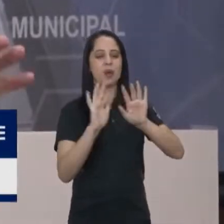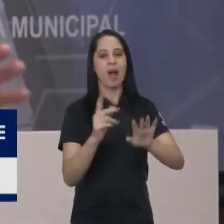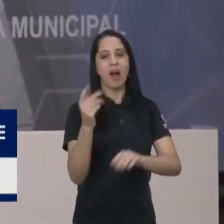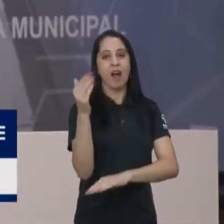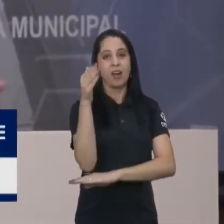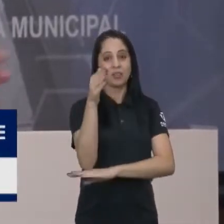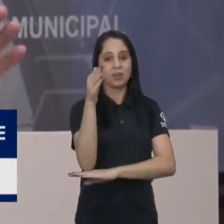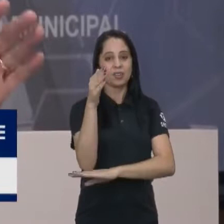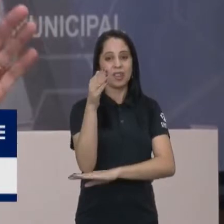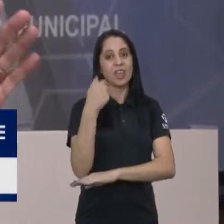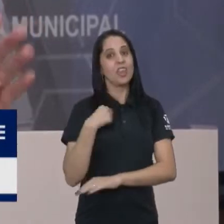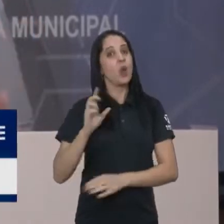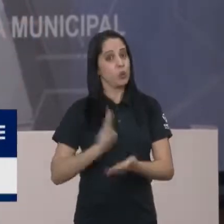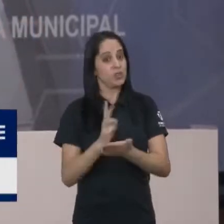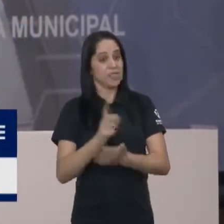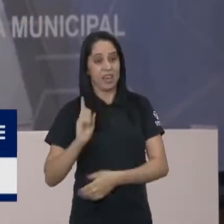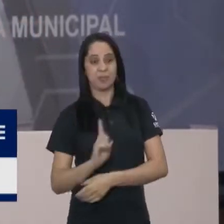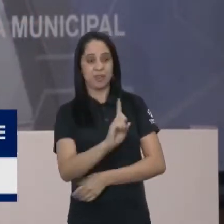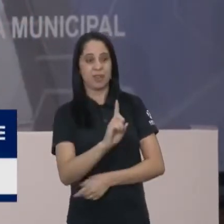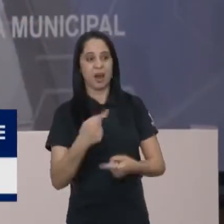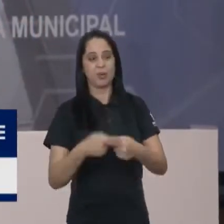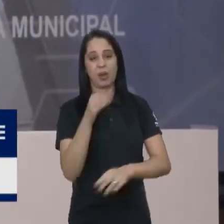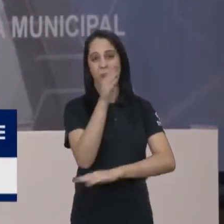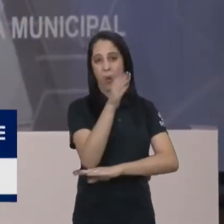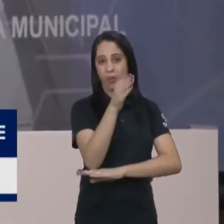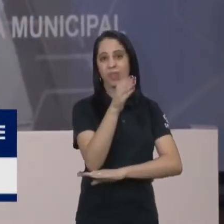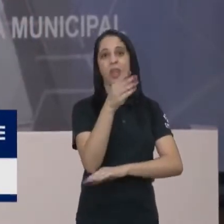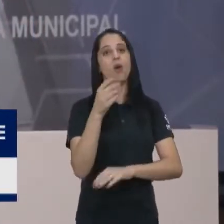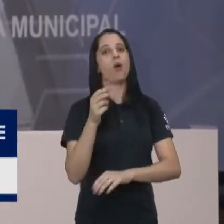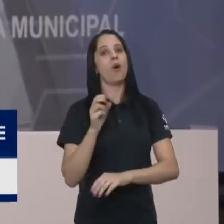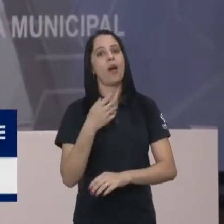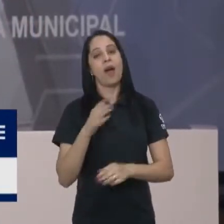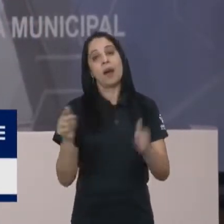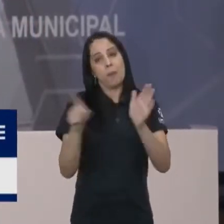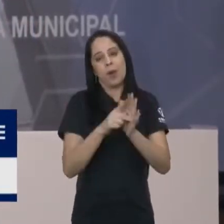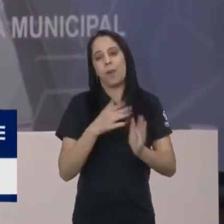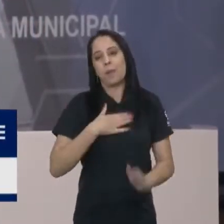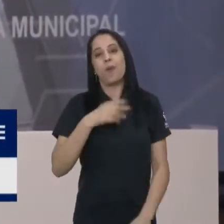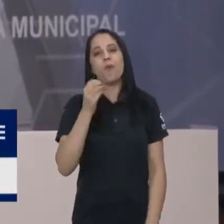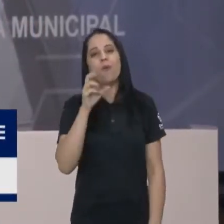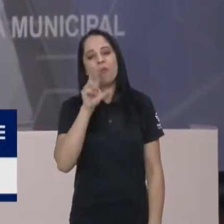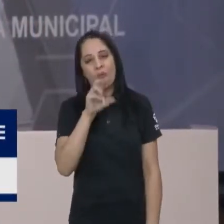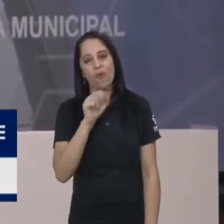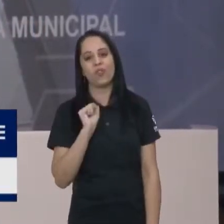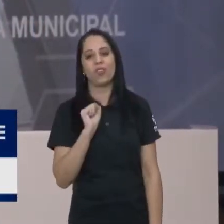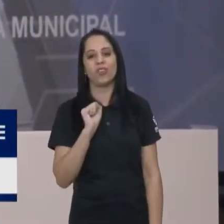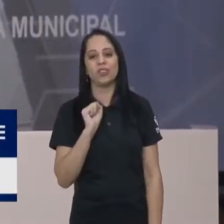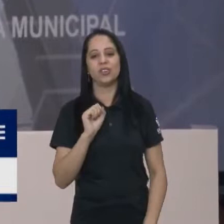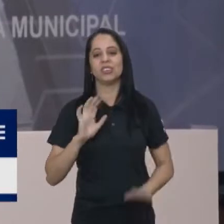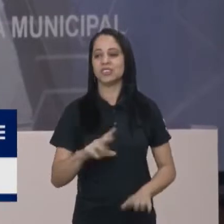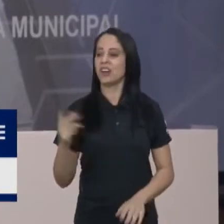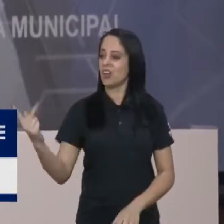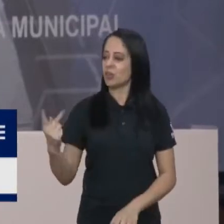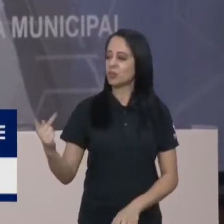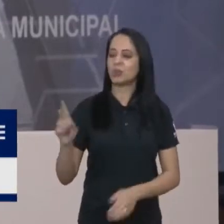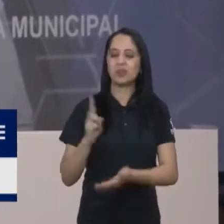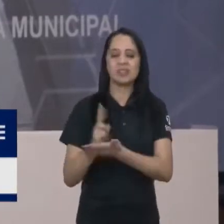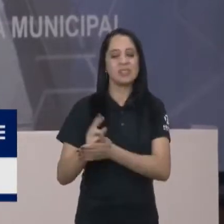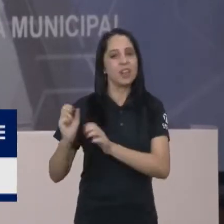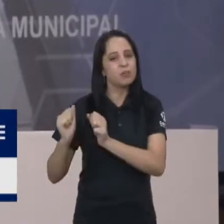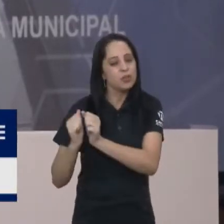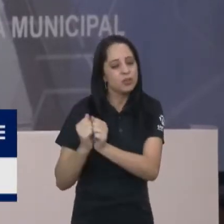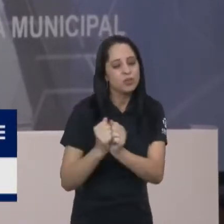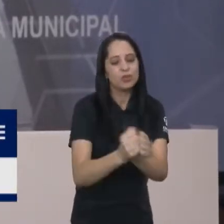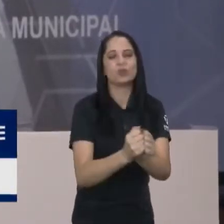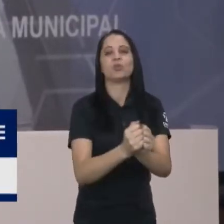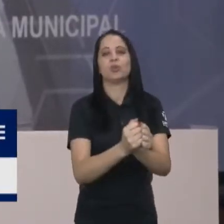hotel era do vô, né, então eu ficava lá curtindo as férias da escola. E estava lá o doutor Ricardo, a Silvana, o Pedro, o Luiz,